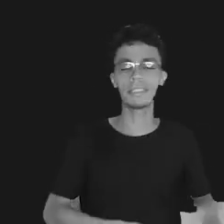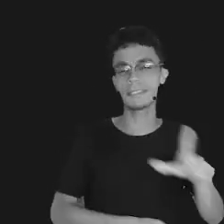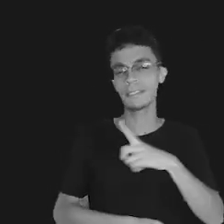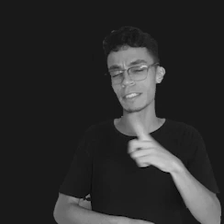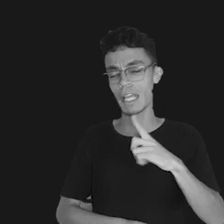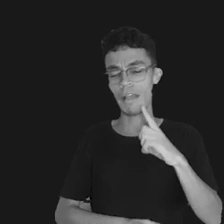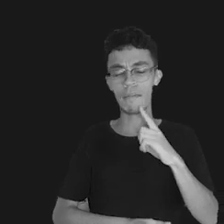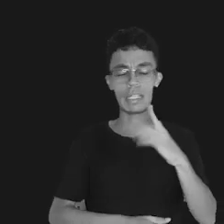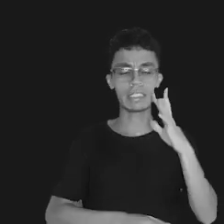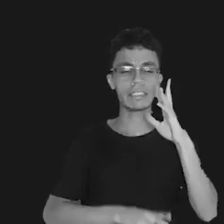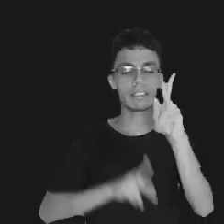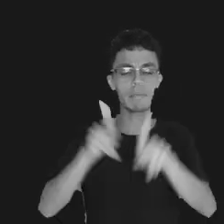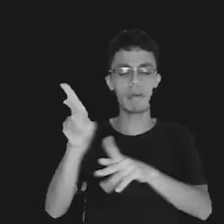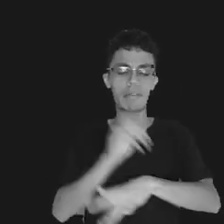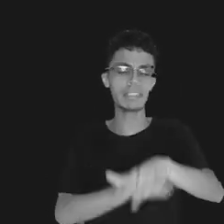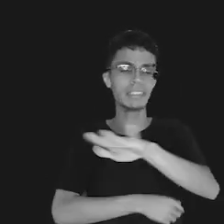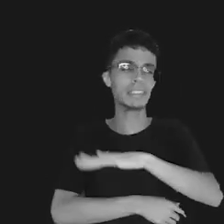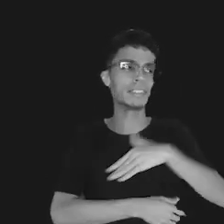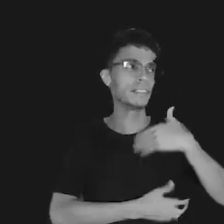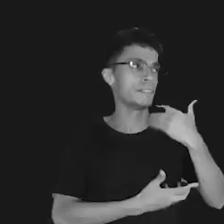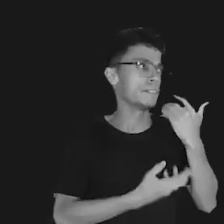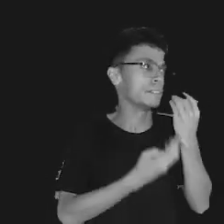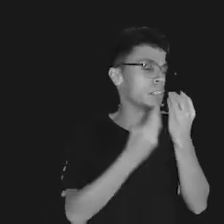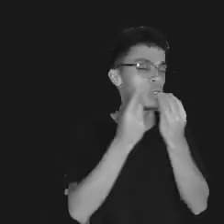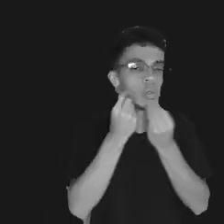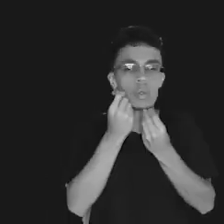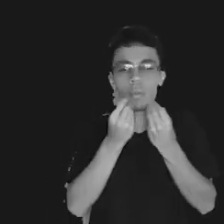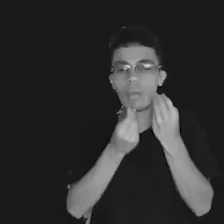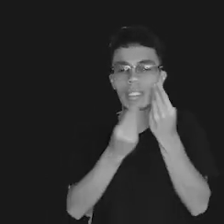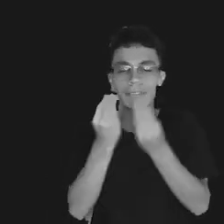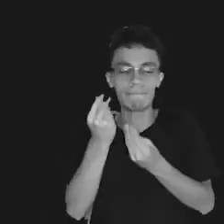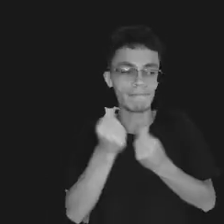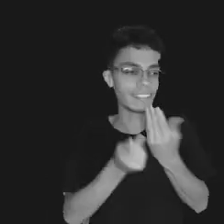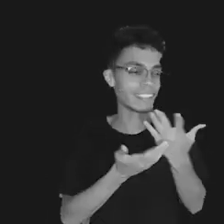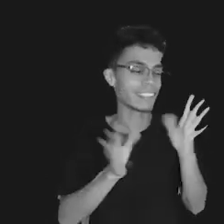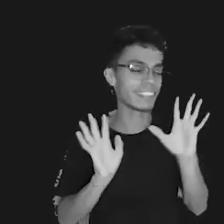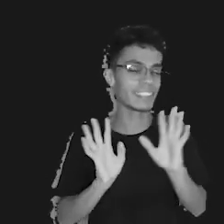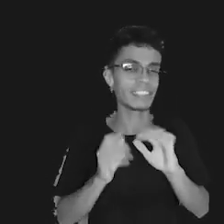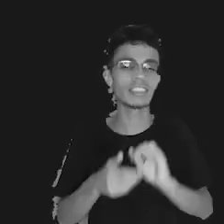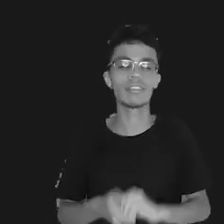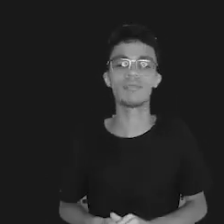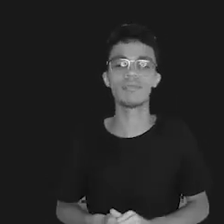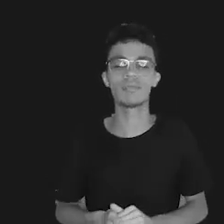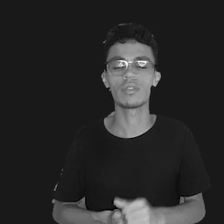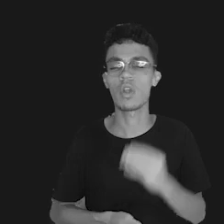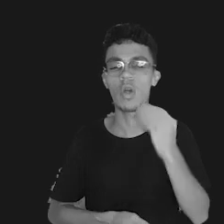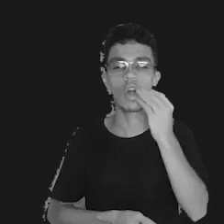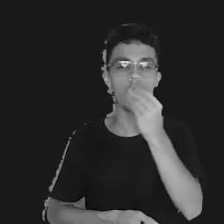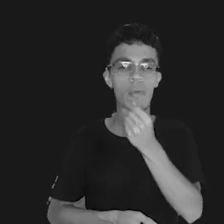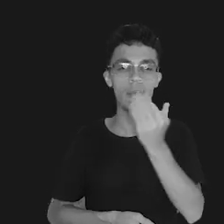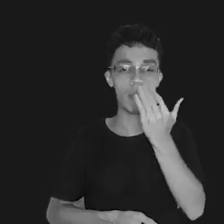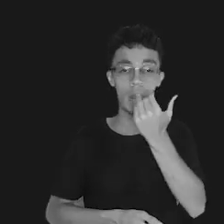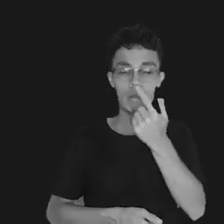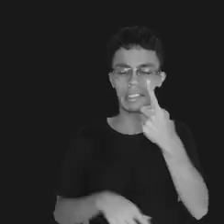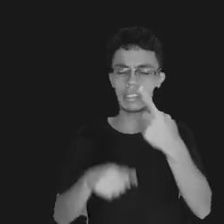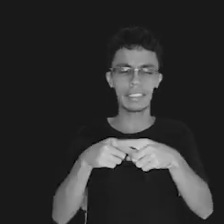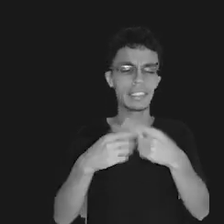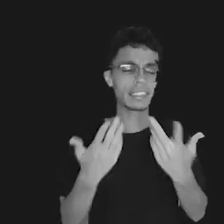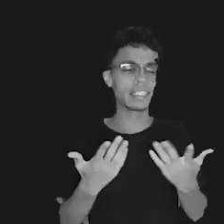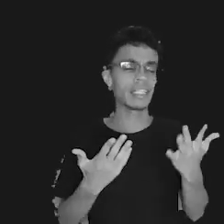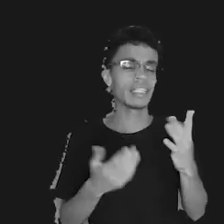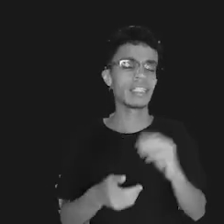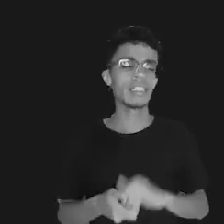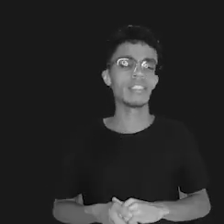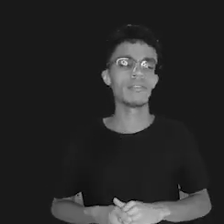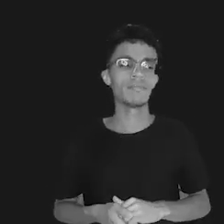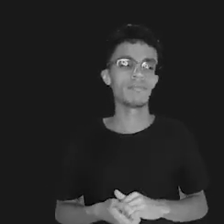Haveria entre os povos um apetite mais acentuado, um recrudescimento no comer. Por quê?